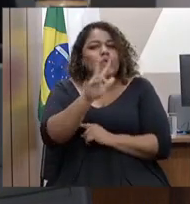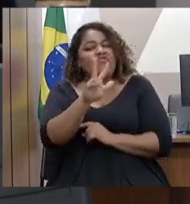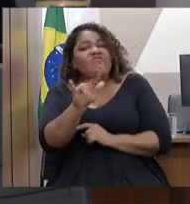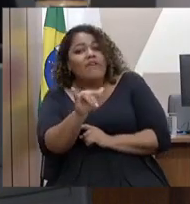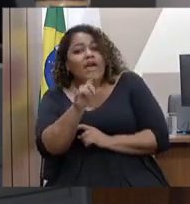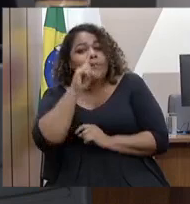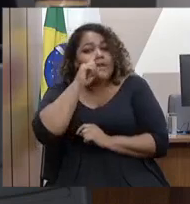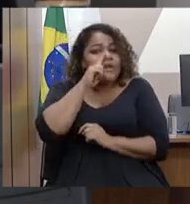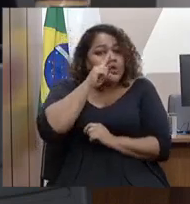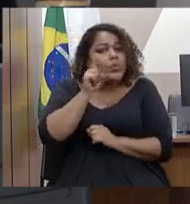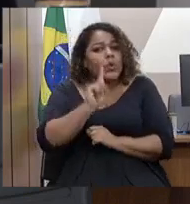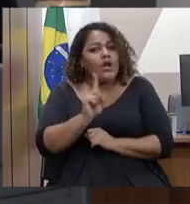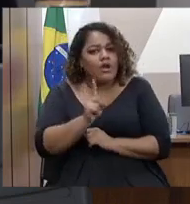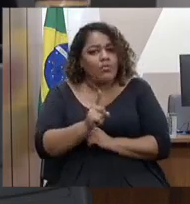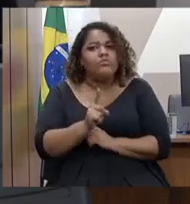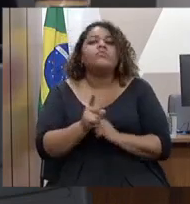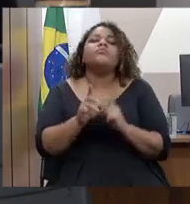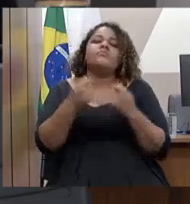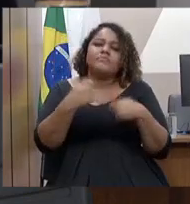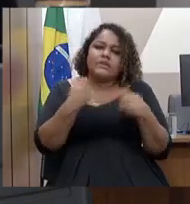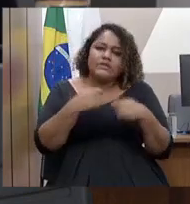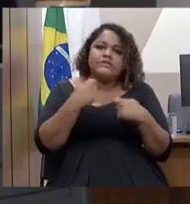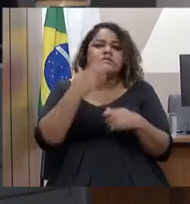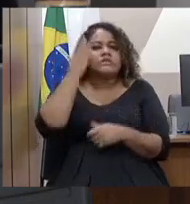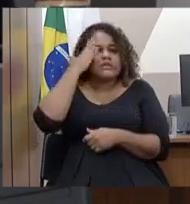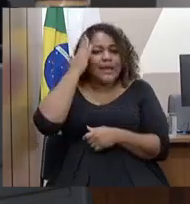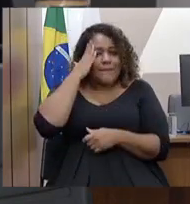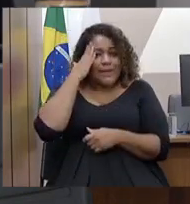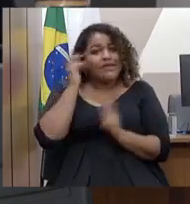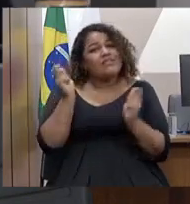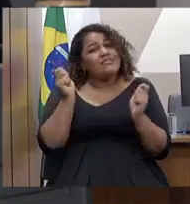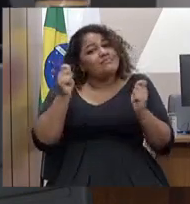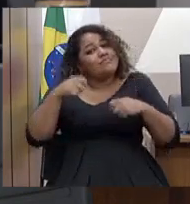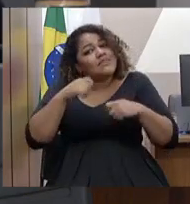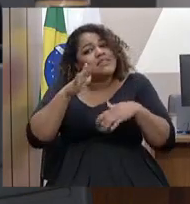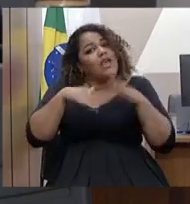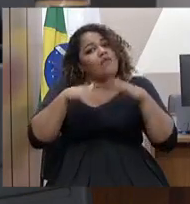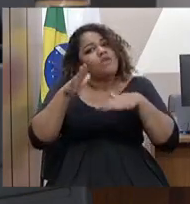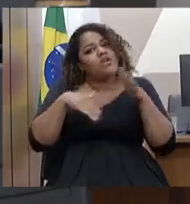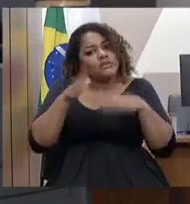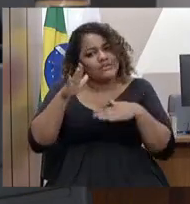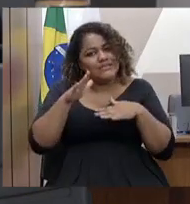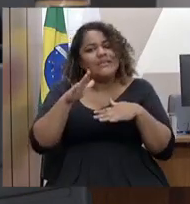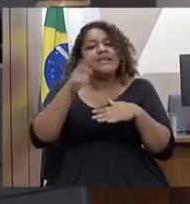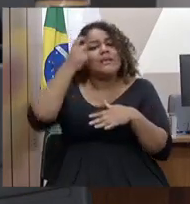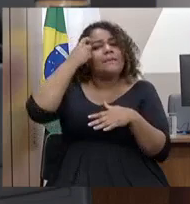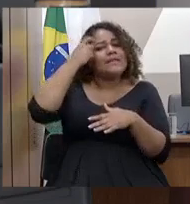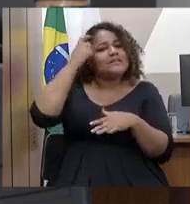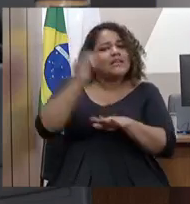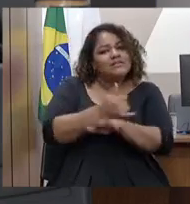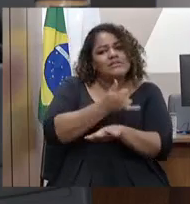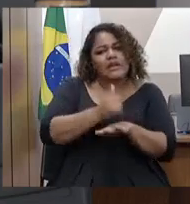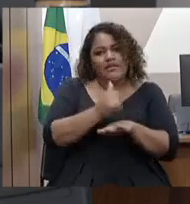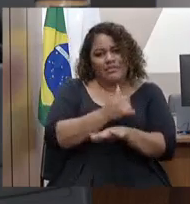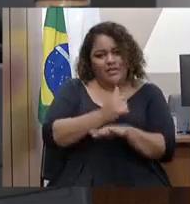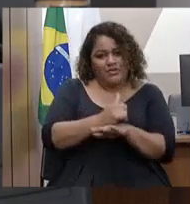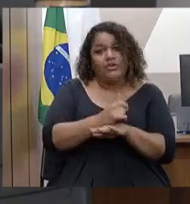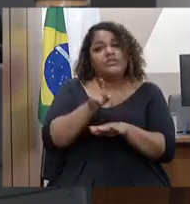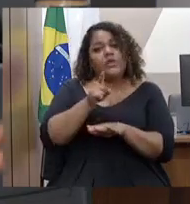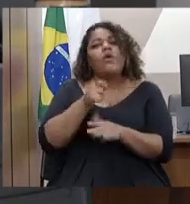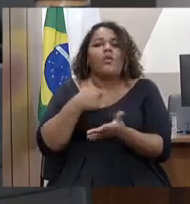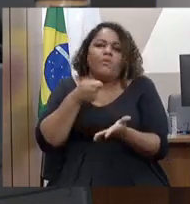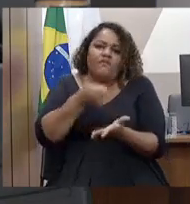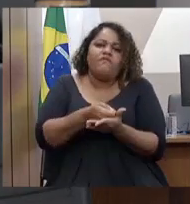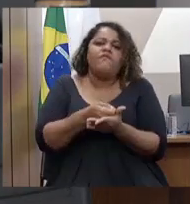entender que podem acontecer e trabalhar com essa precaução então é algo que demanda uma atuação mais firme e mais exigente né